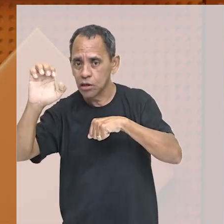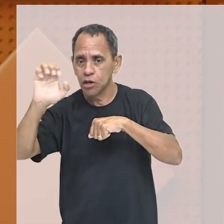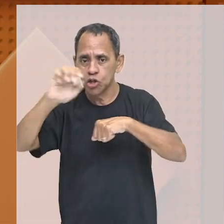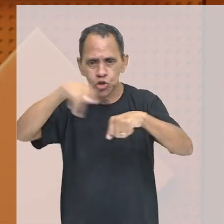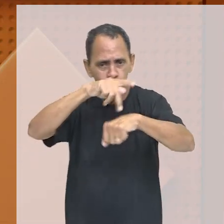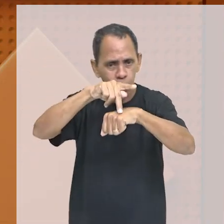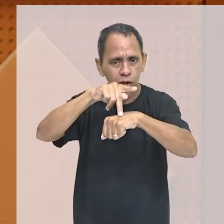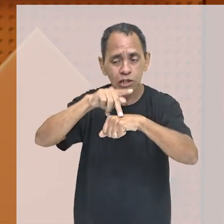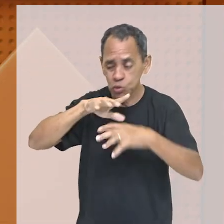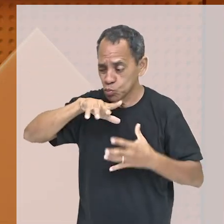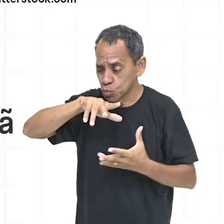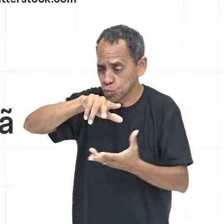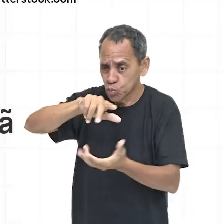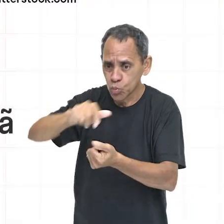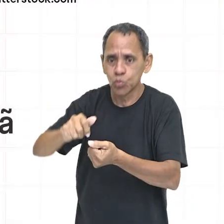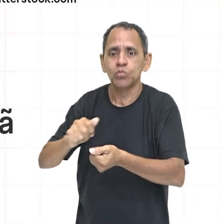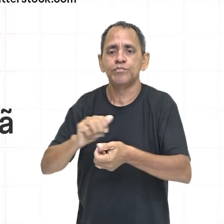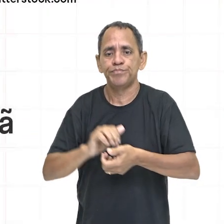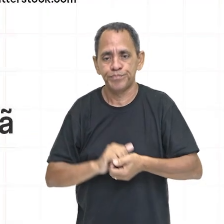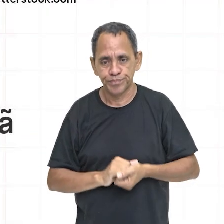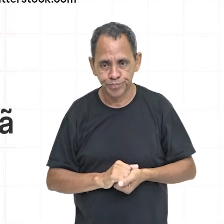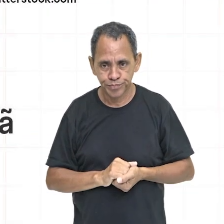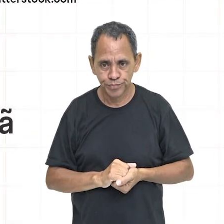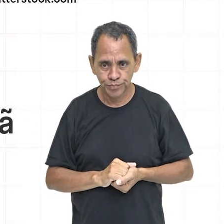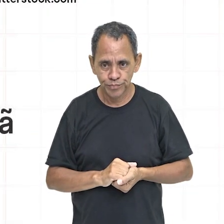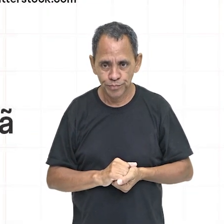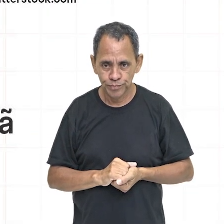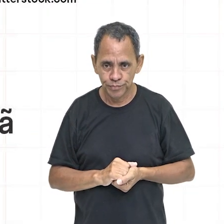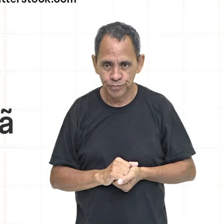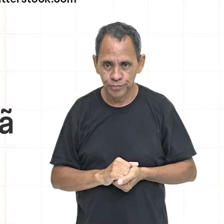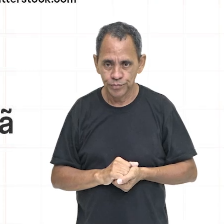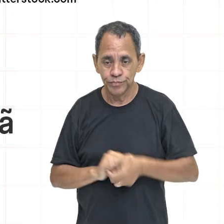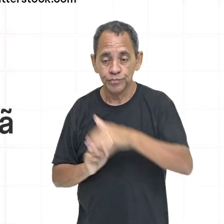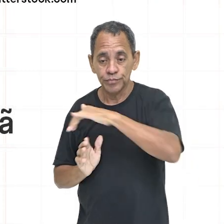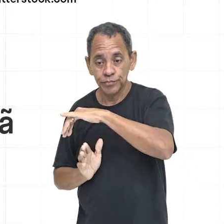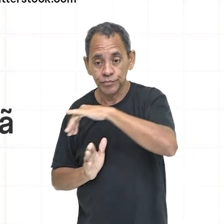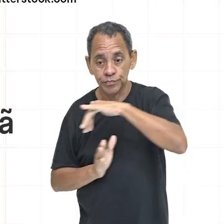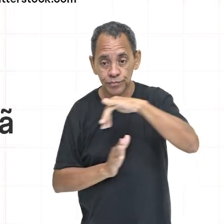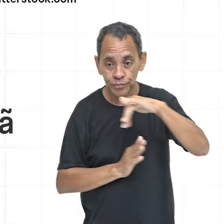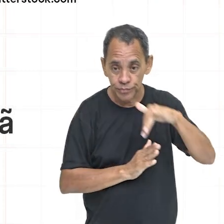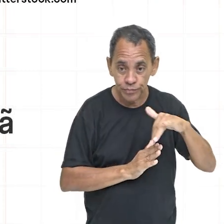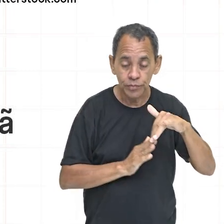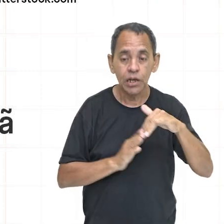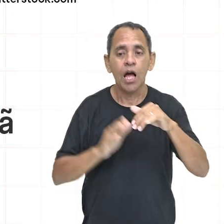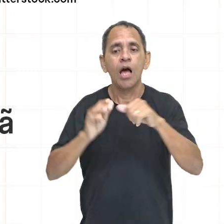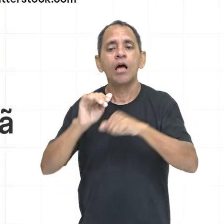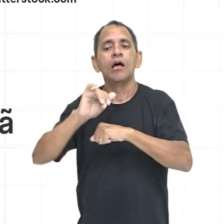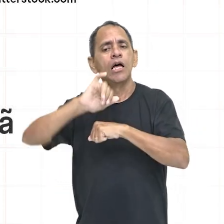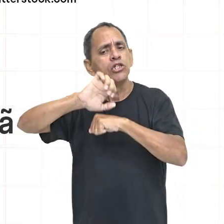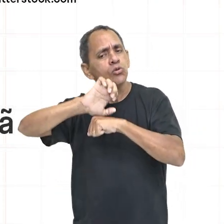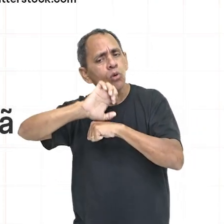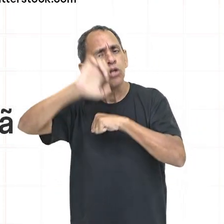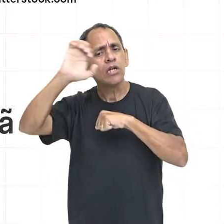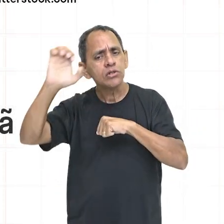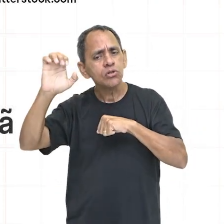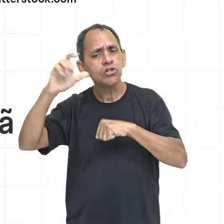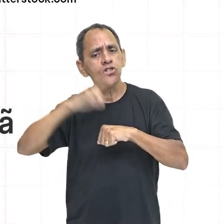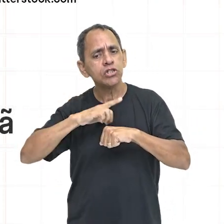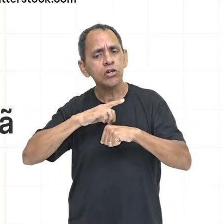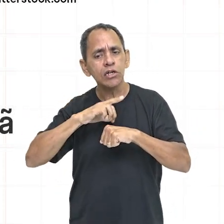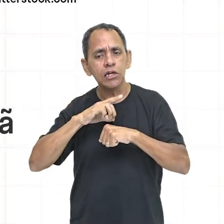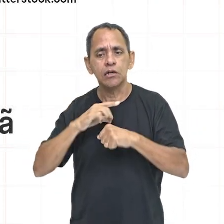mundo todo. Ainda, as exportações constituem-se de